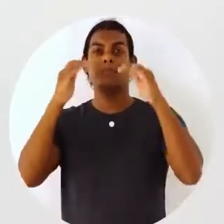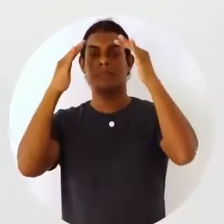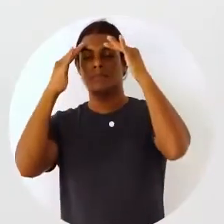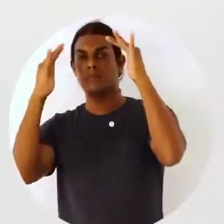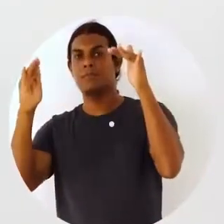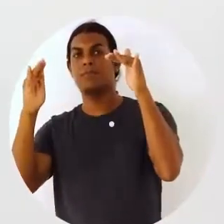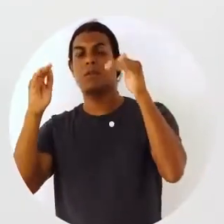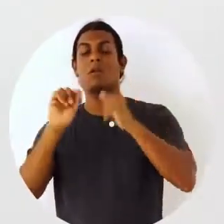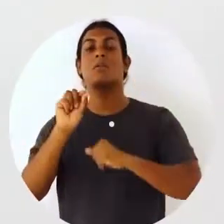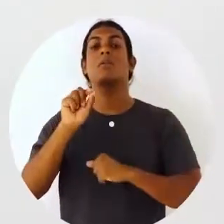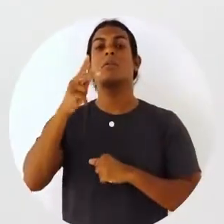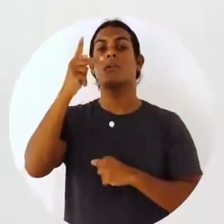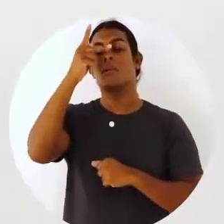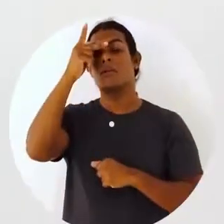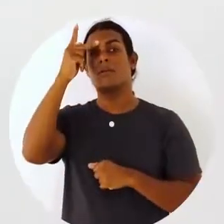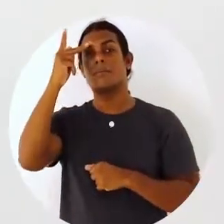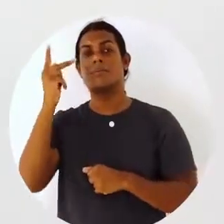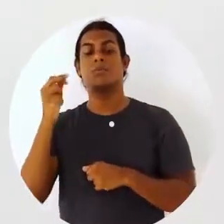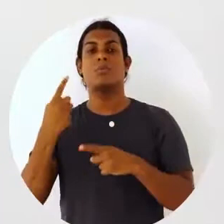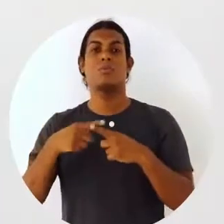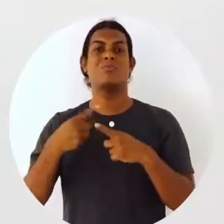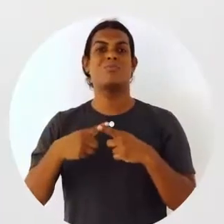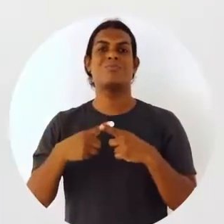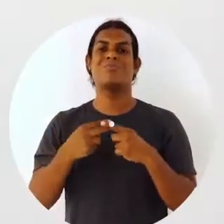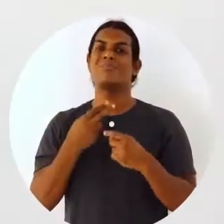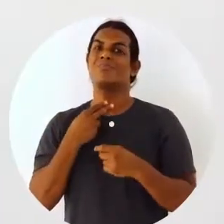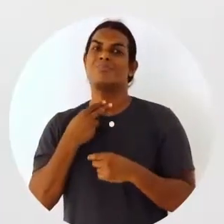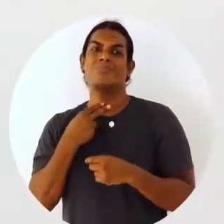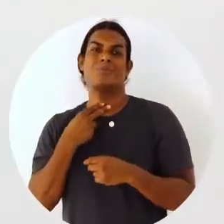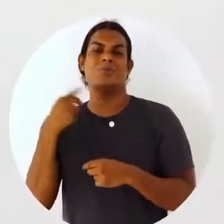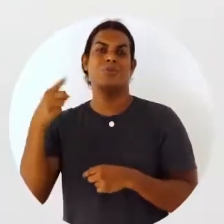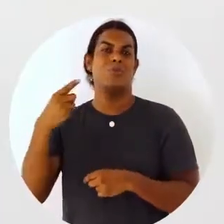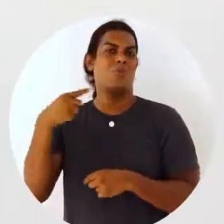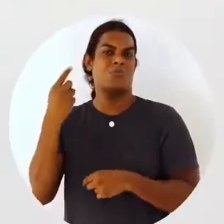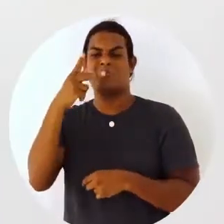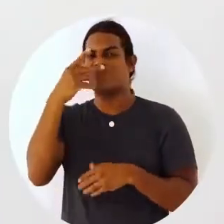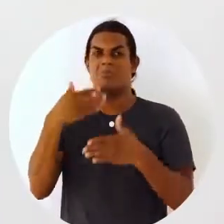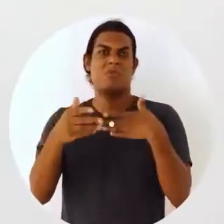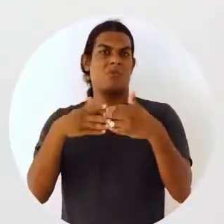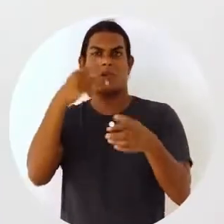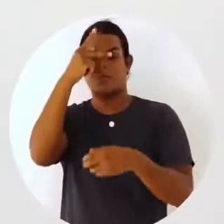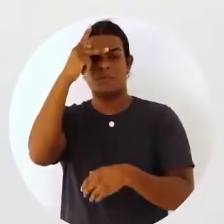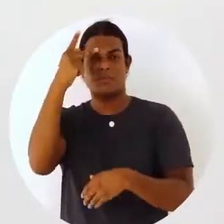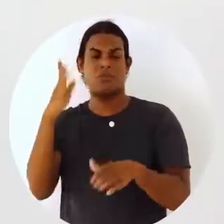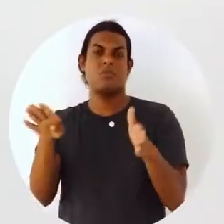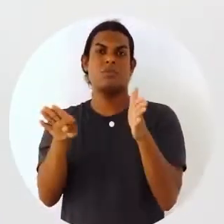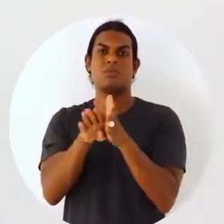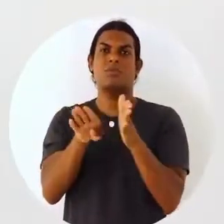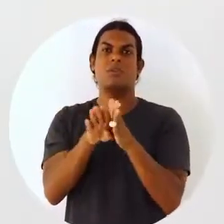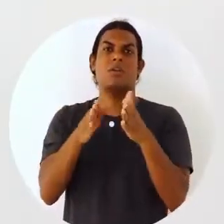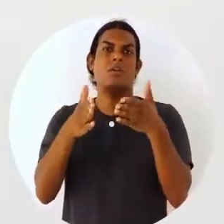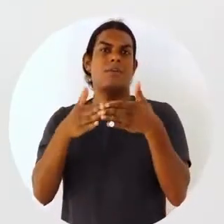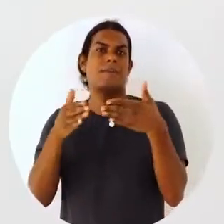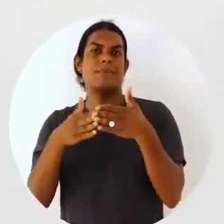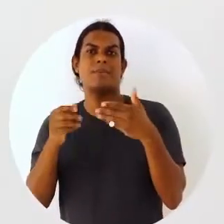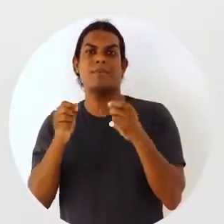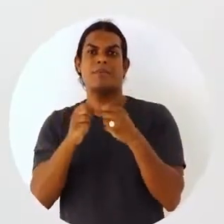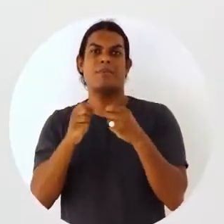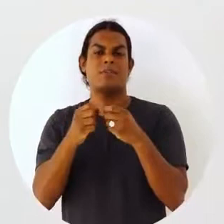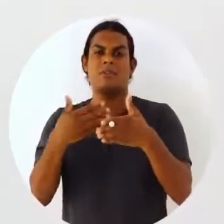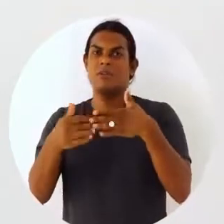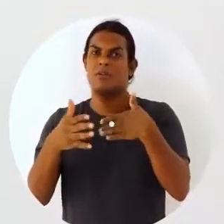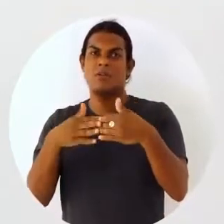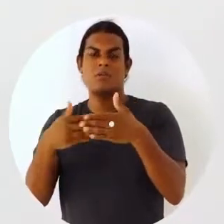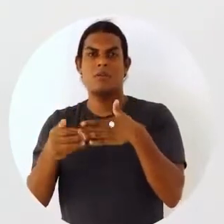essa linha de comando, para que outras pessoas que não são meu chefe não possam chegar e querer dizer coisas que eu tenho que fazer, atrapalhando